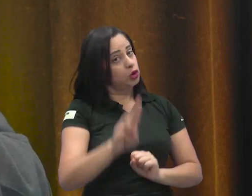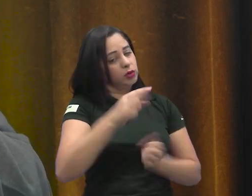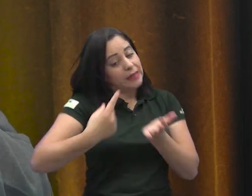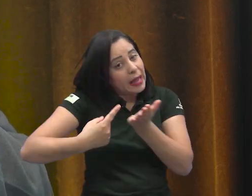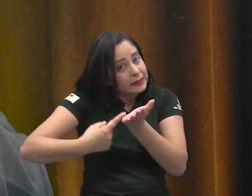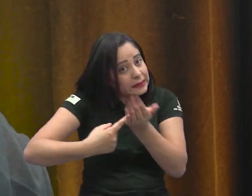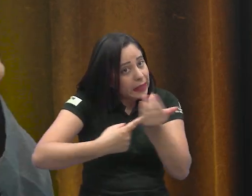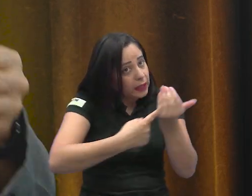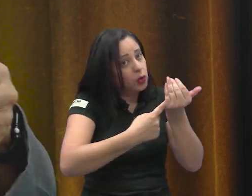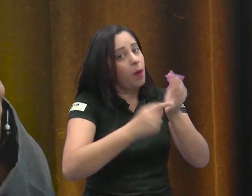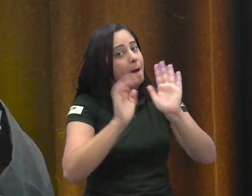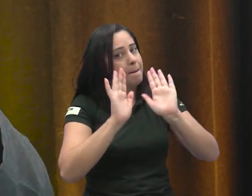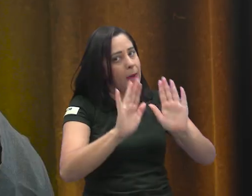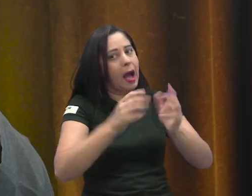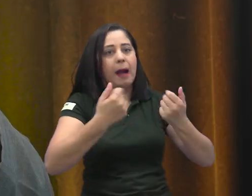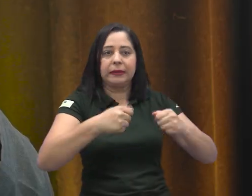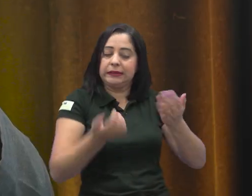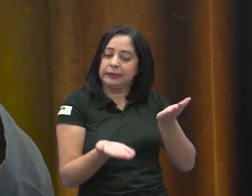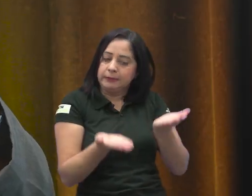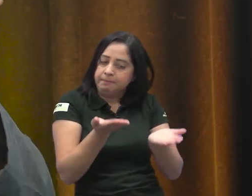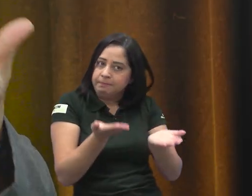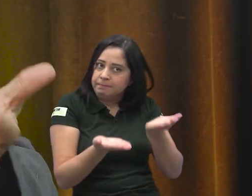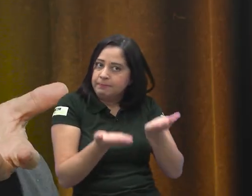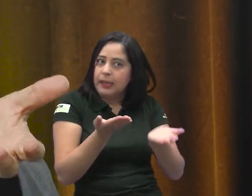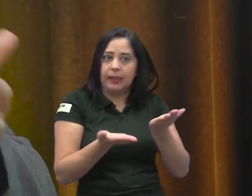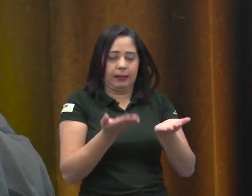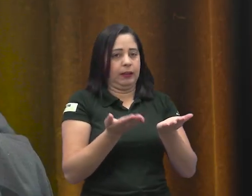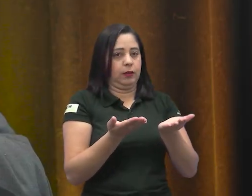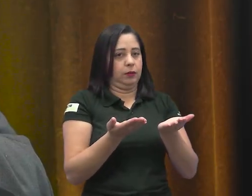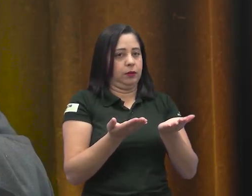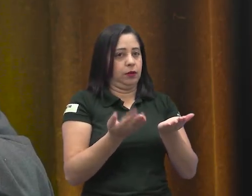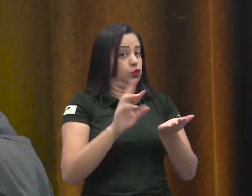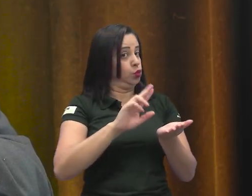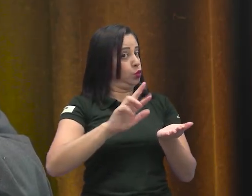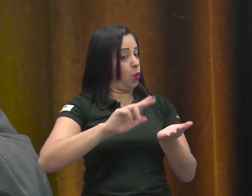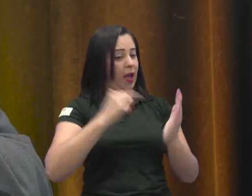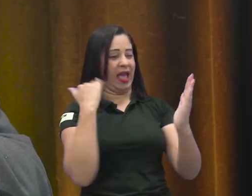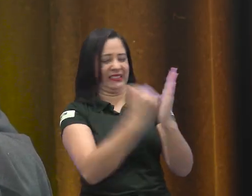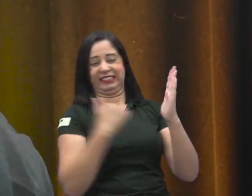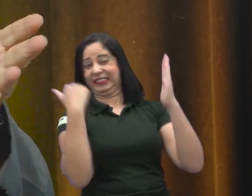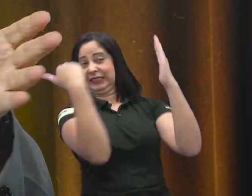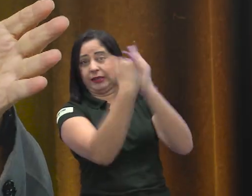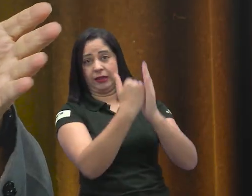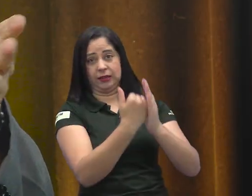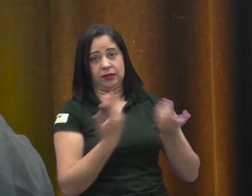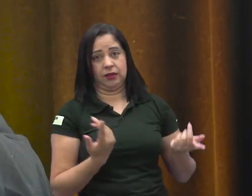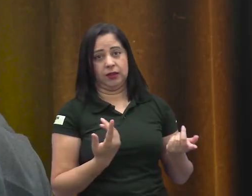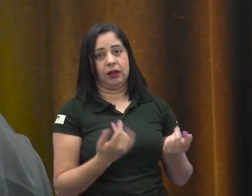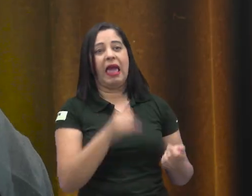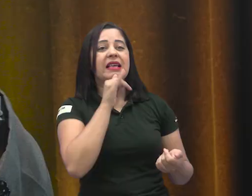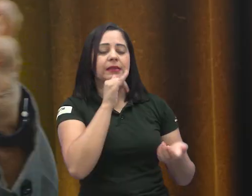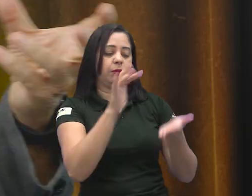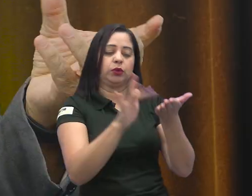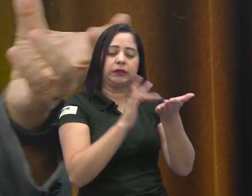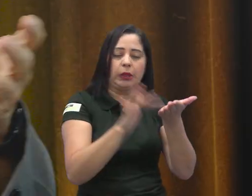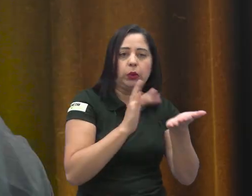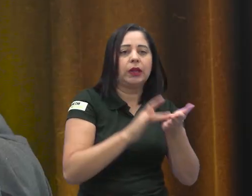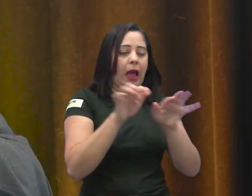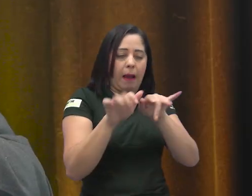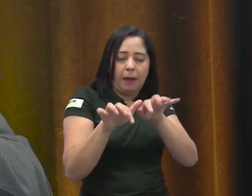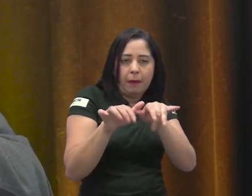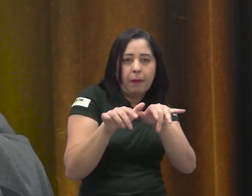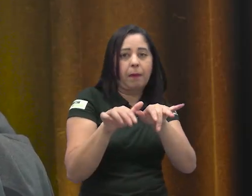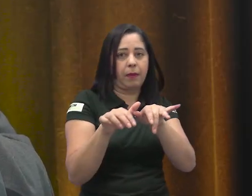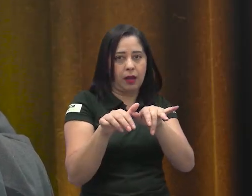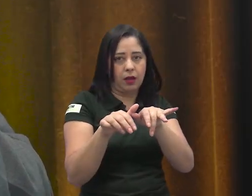maneira adequada e não abusar da tecnologia, né? Quando a gente fala tecnologia, é o celular, é o